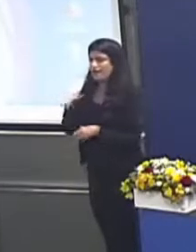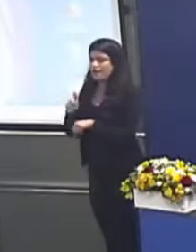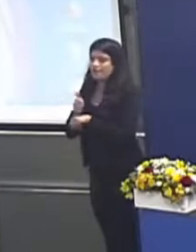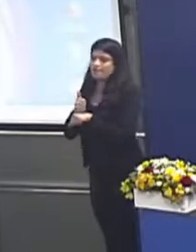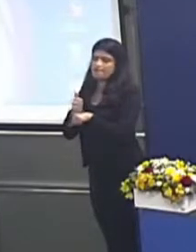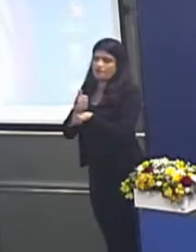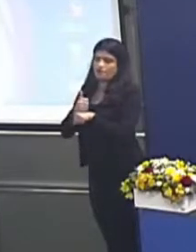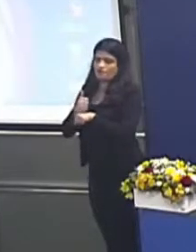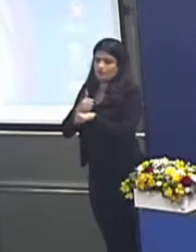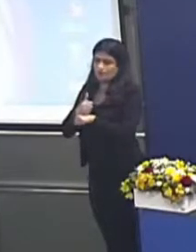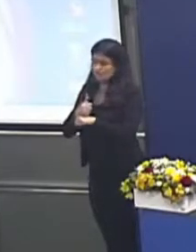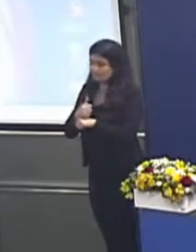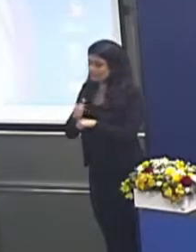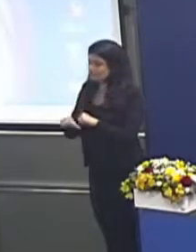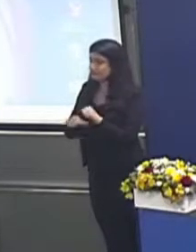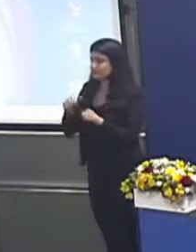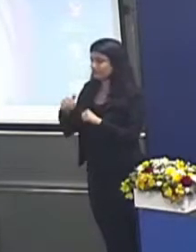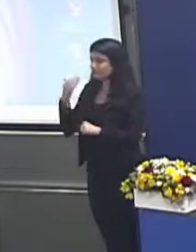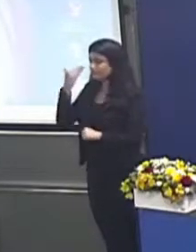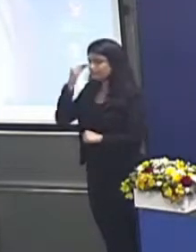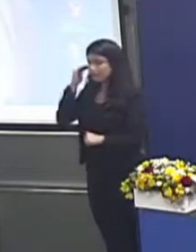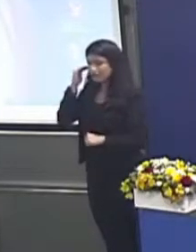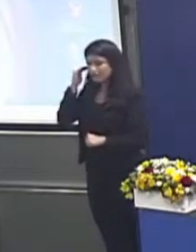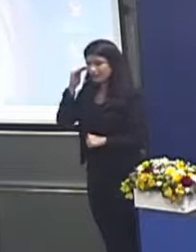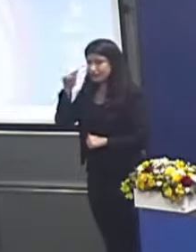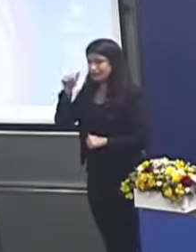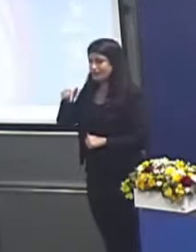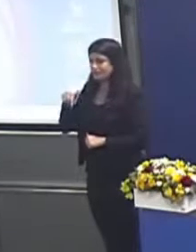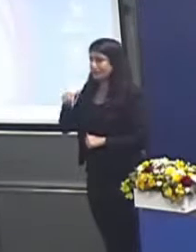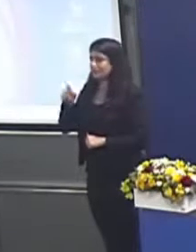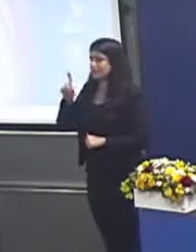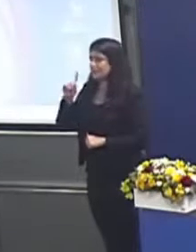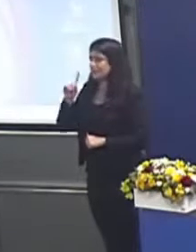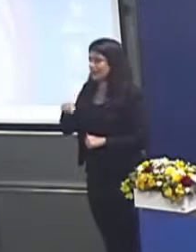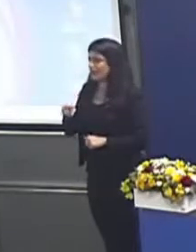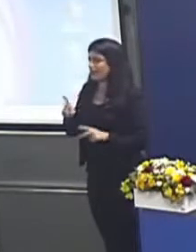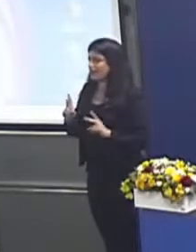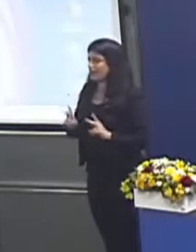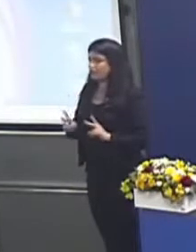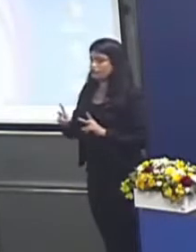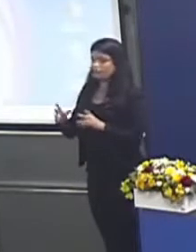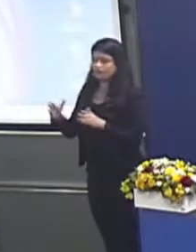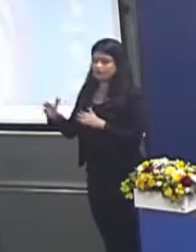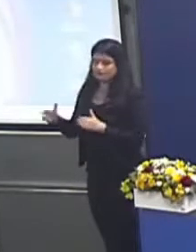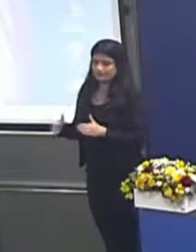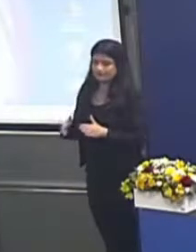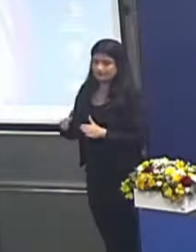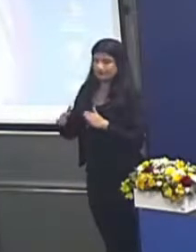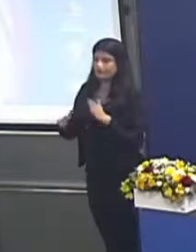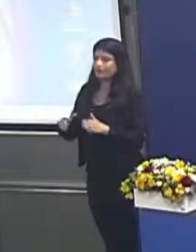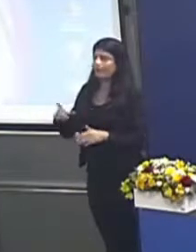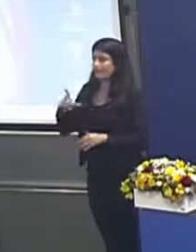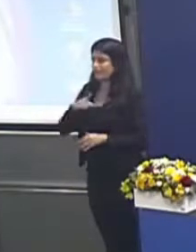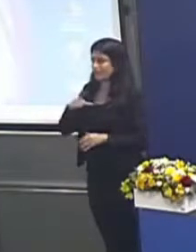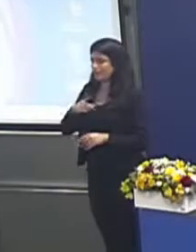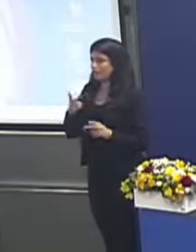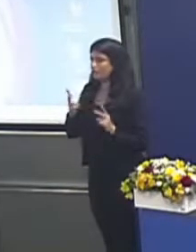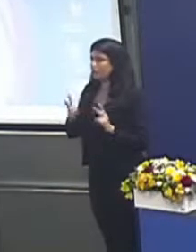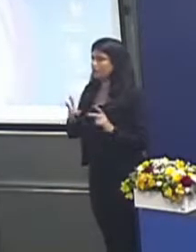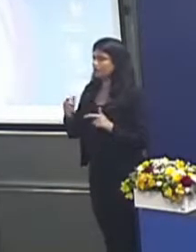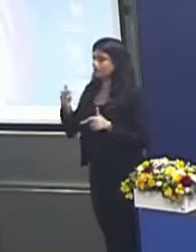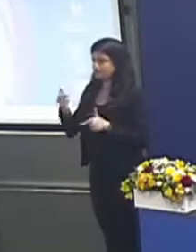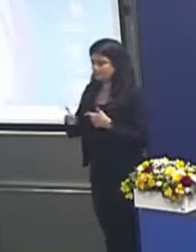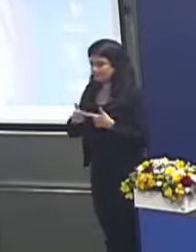radicalmente transformada. Entenderem que o caminho ainda é longo, que nós temos muito o que